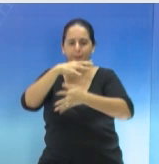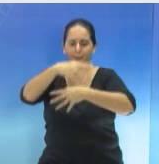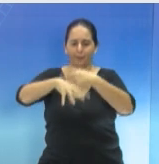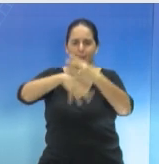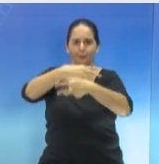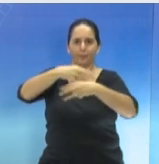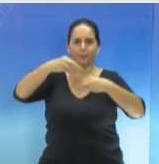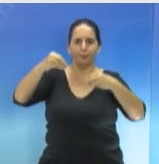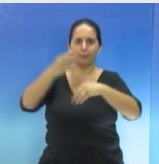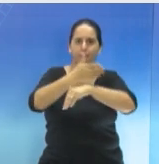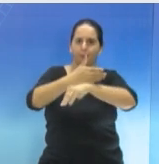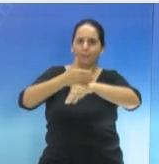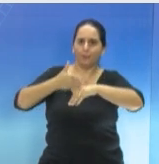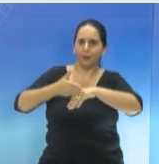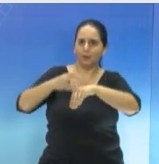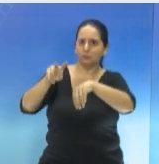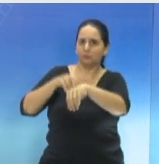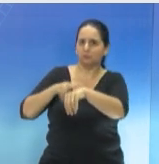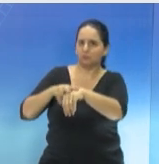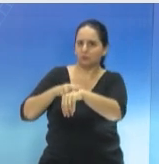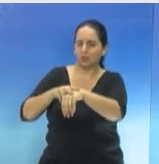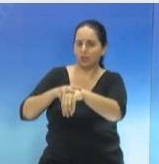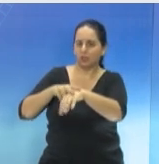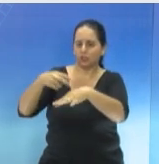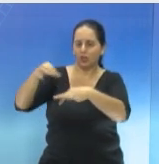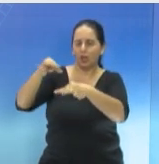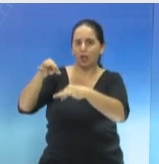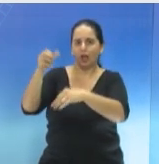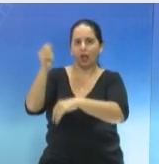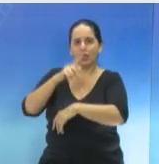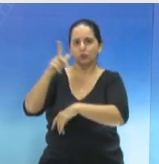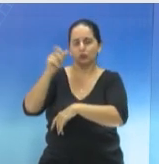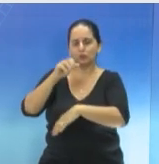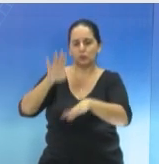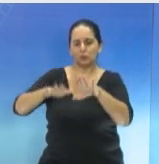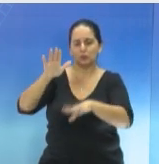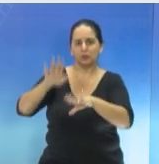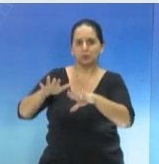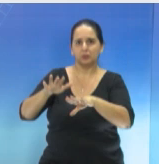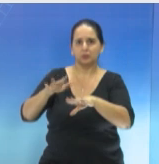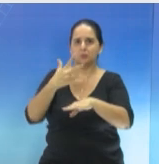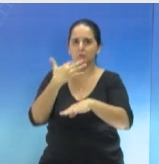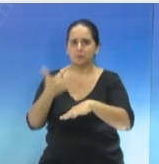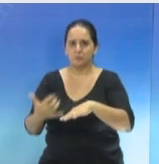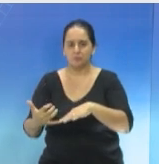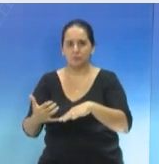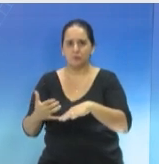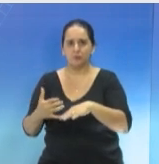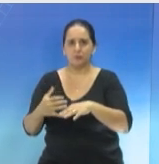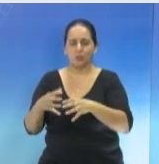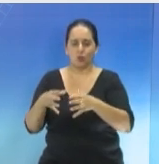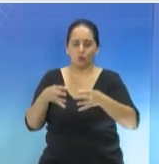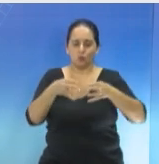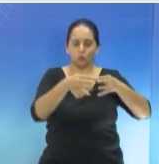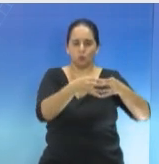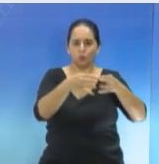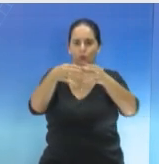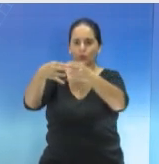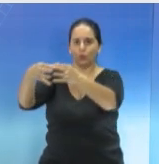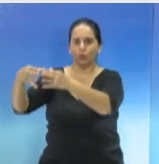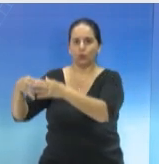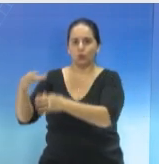celofane, branco, verde, azul, conforme o produto, separá-las em dúzias.